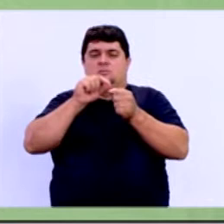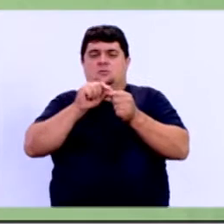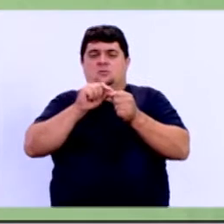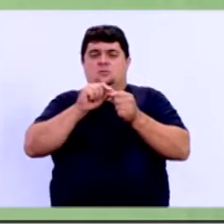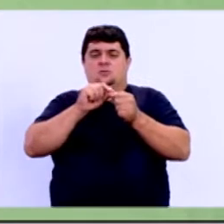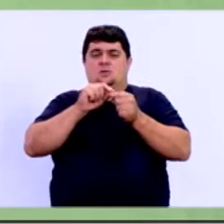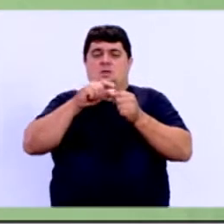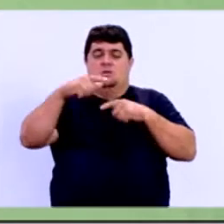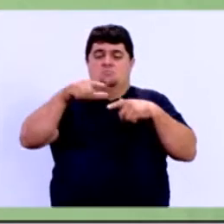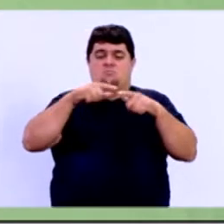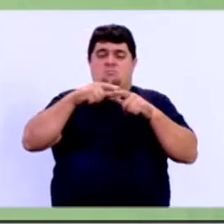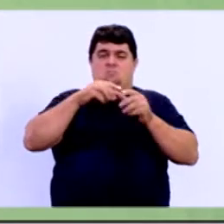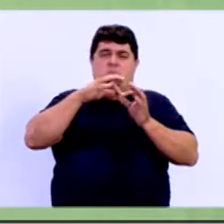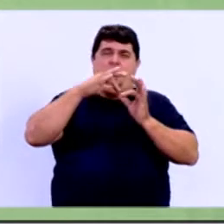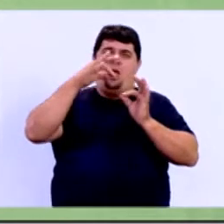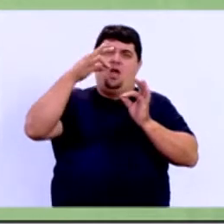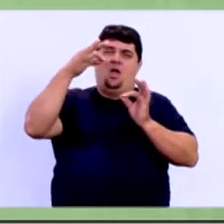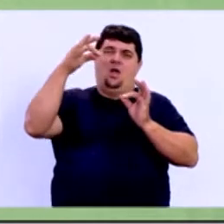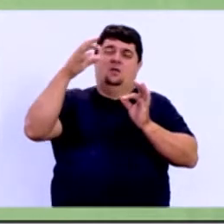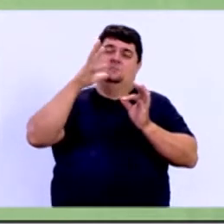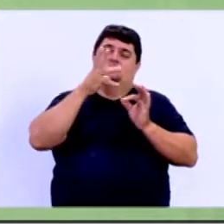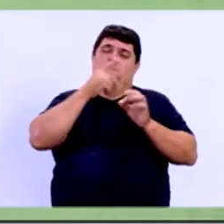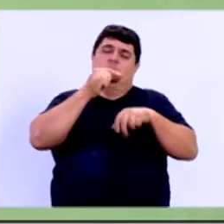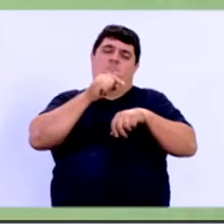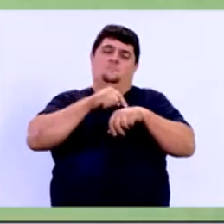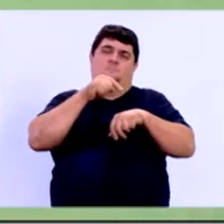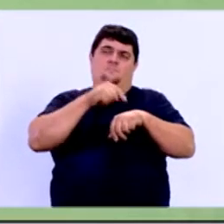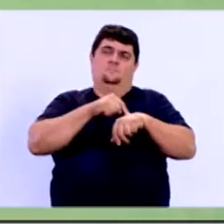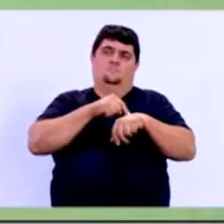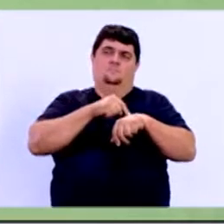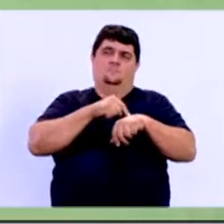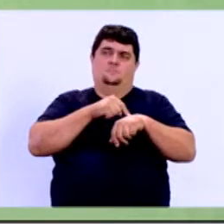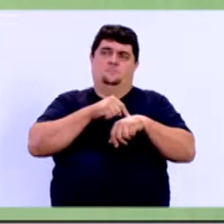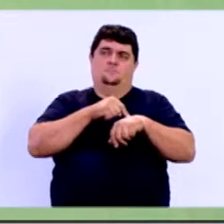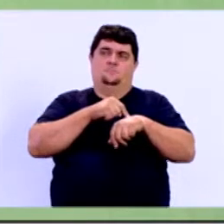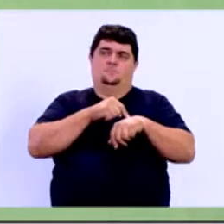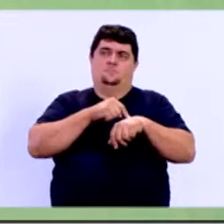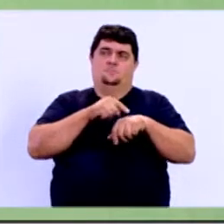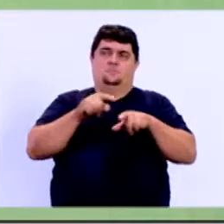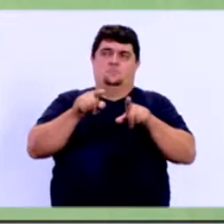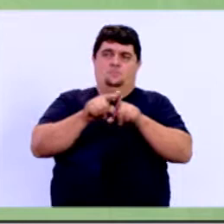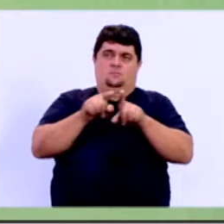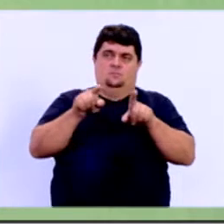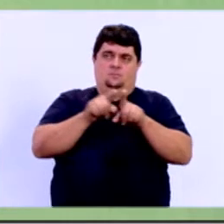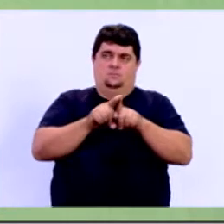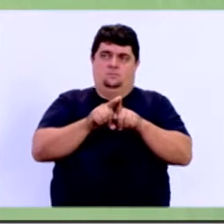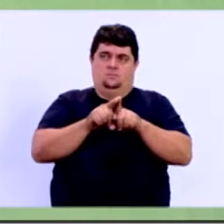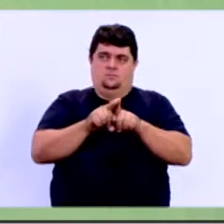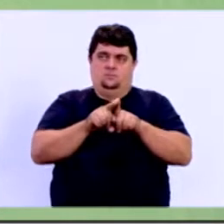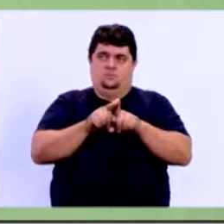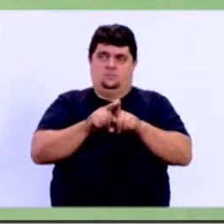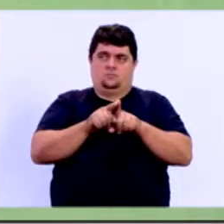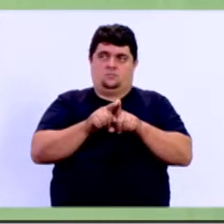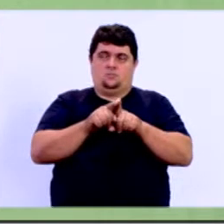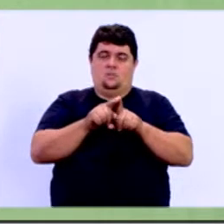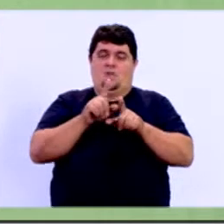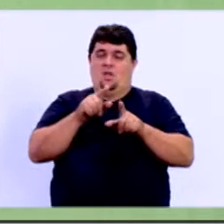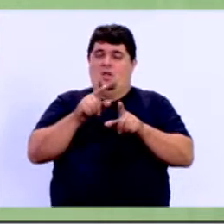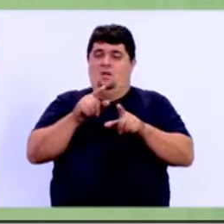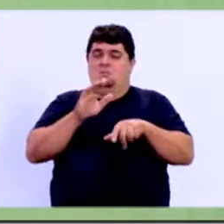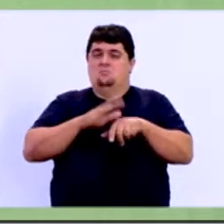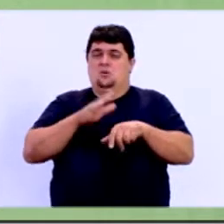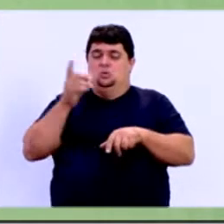longo prazo, né? De longo prazo, e por isso, né, é o planejamento